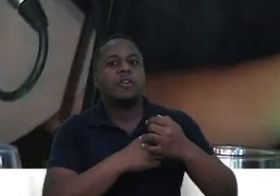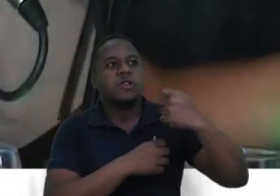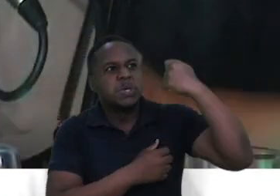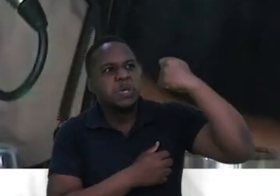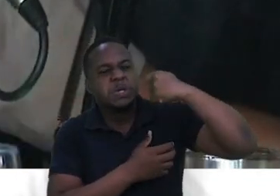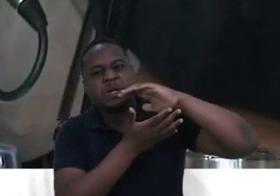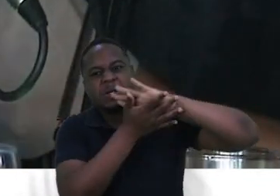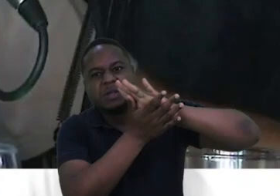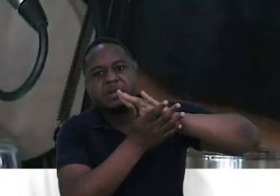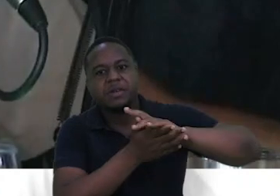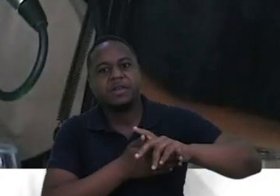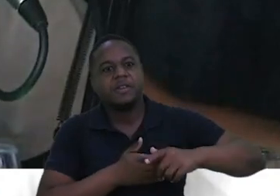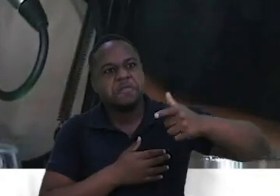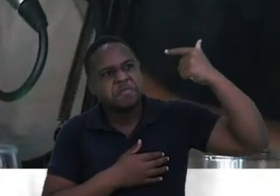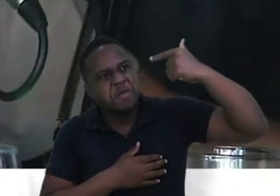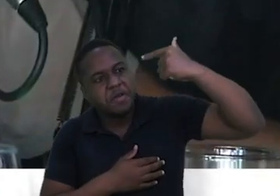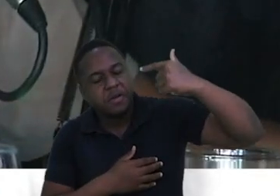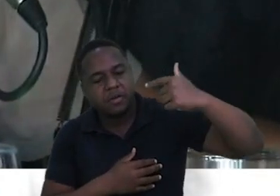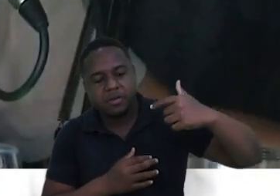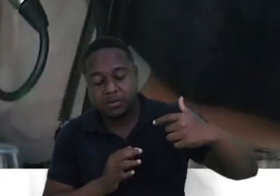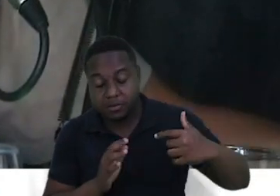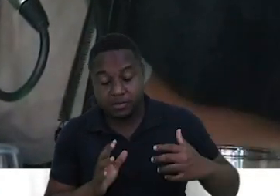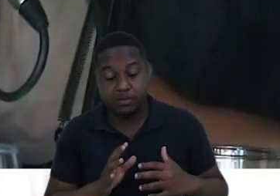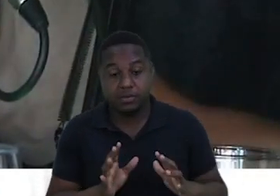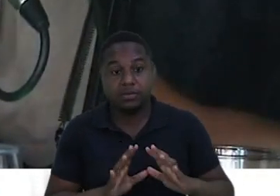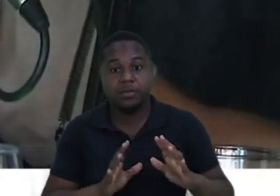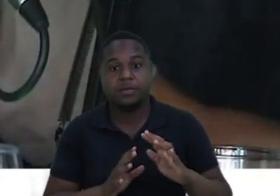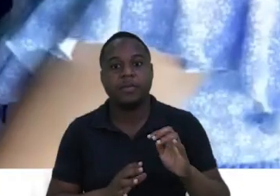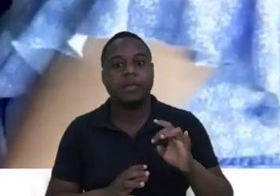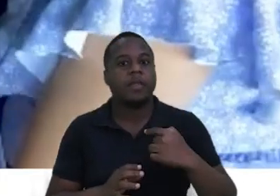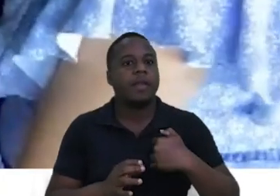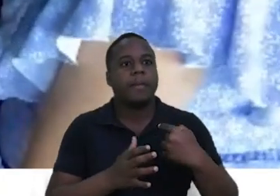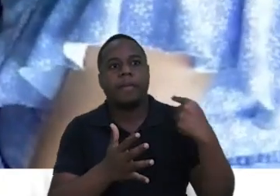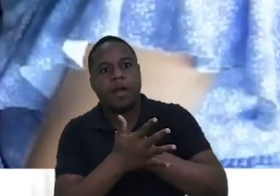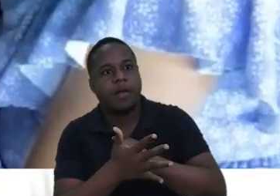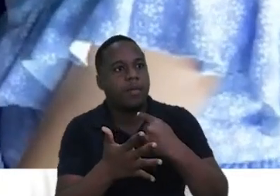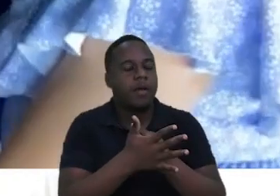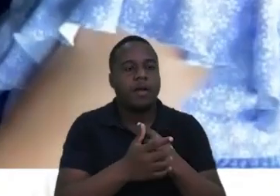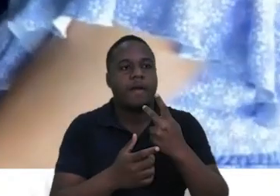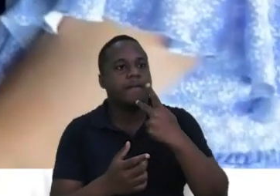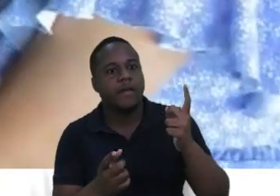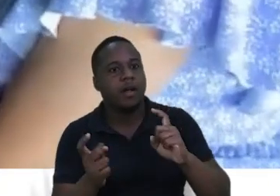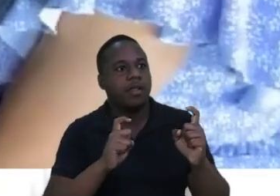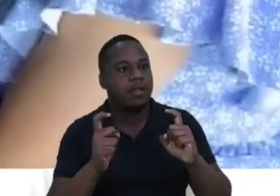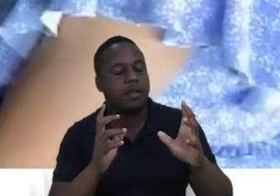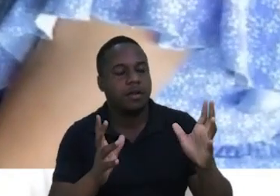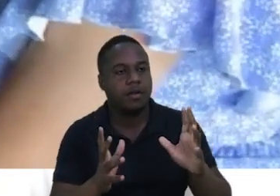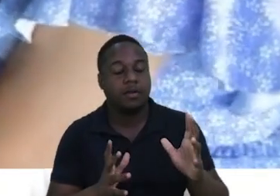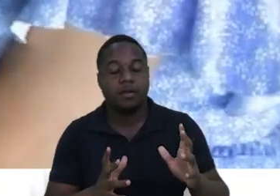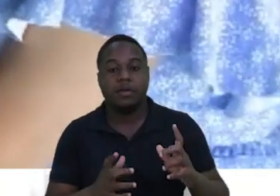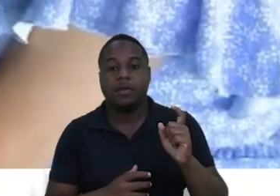tipo... Acusado, né? Pra ver até se você não cai em contradição. Se você treme, né?